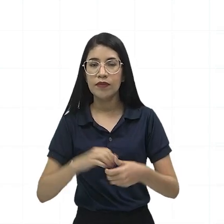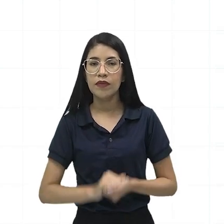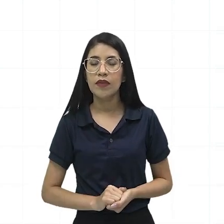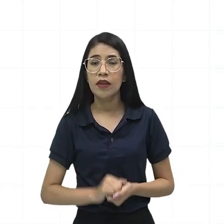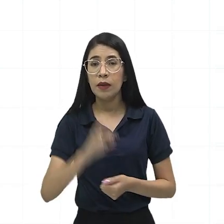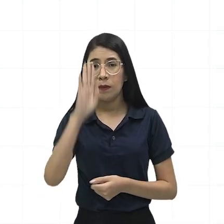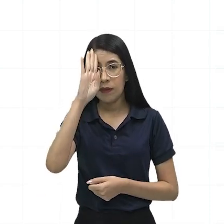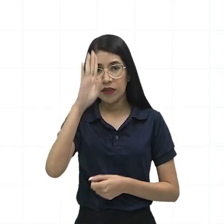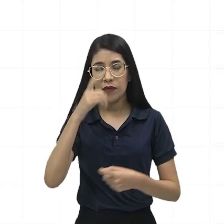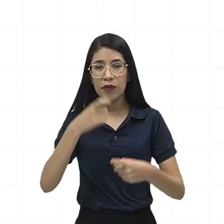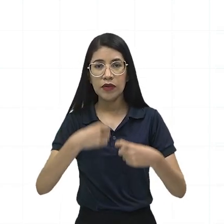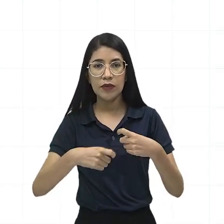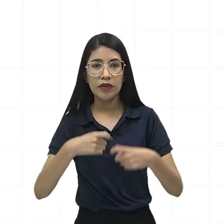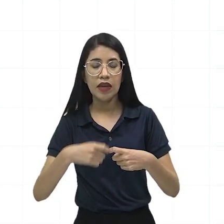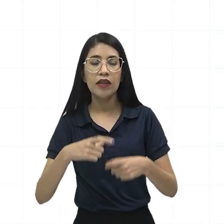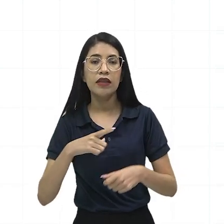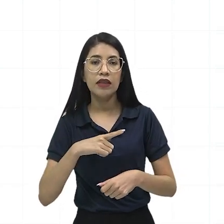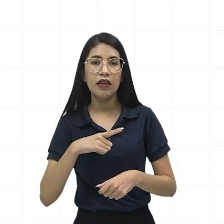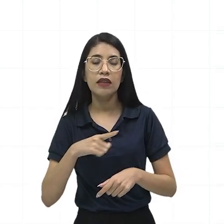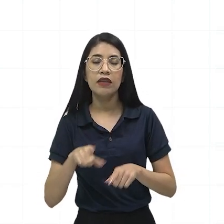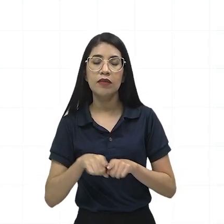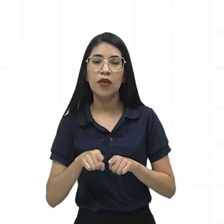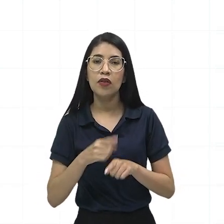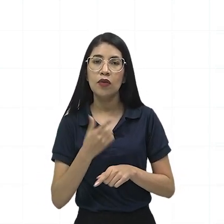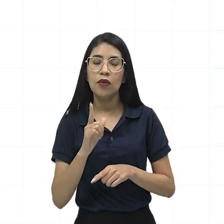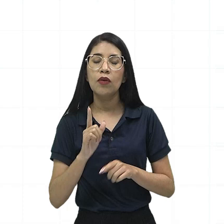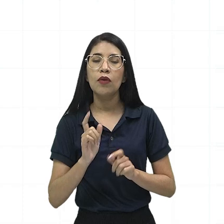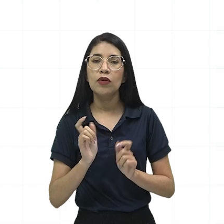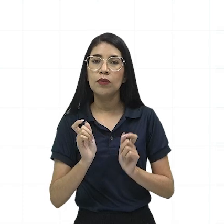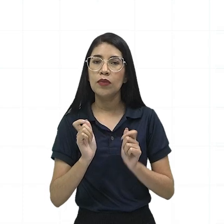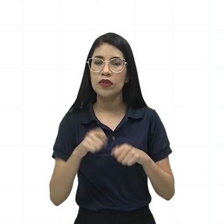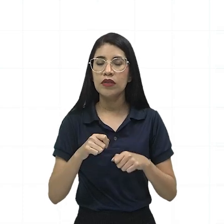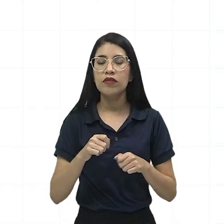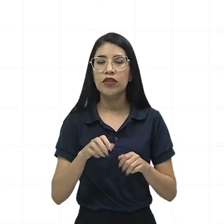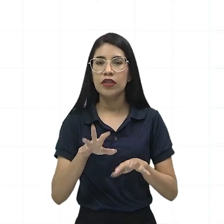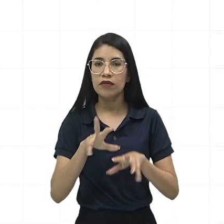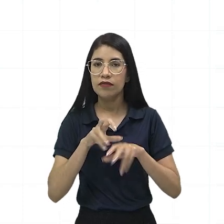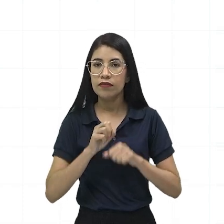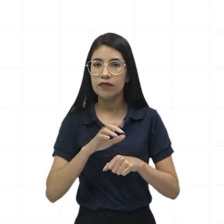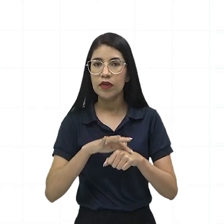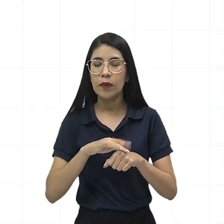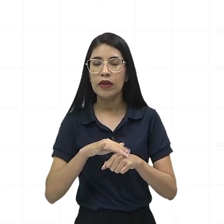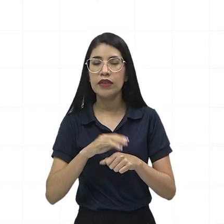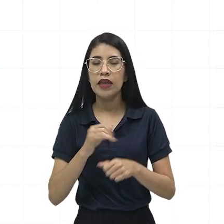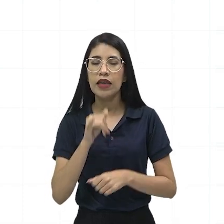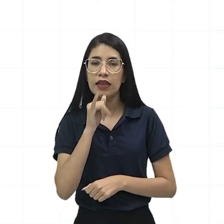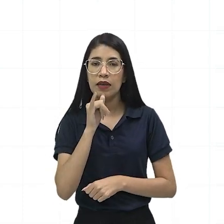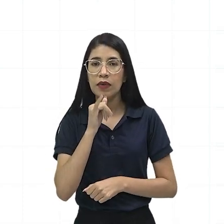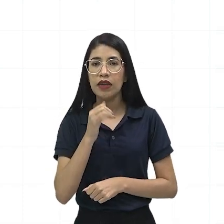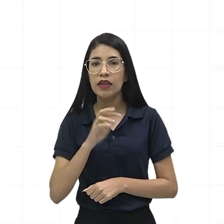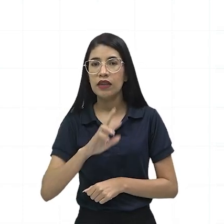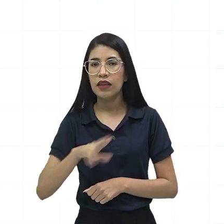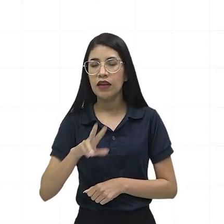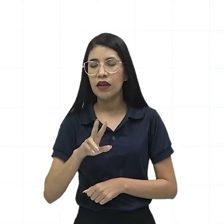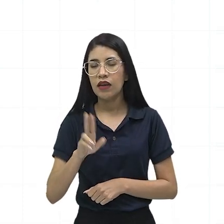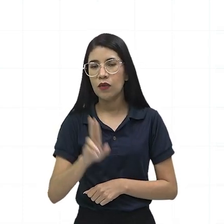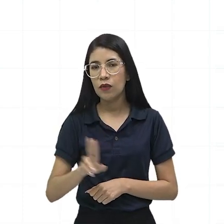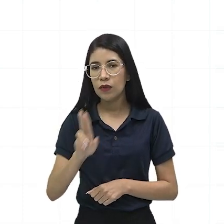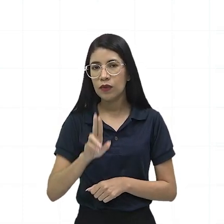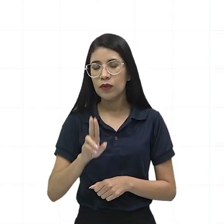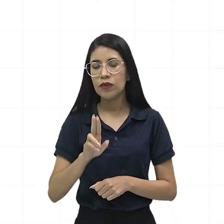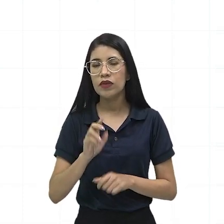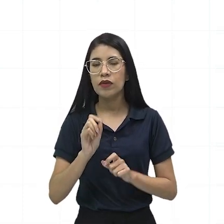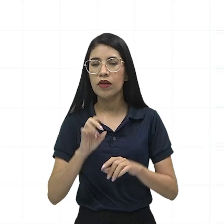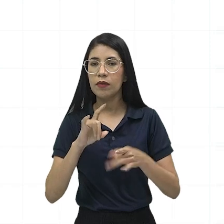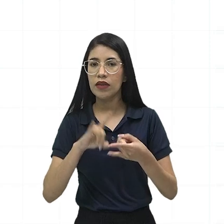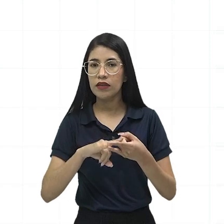falo principalmente, existem outros mecanismos, mas esse é o que predomina, sem o uso de preservativo com uma pessoa